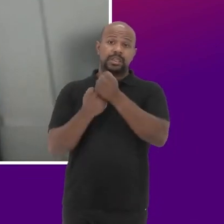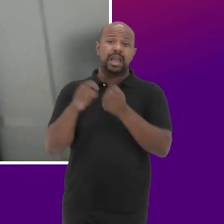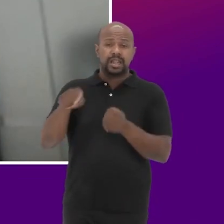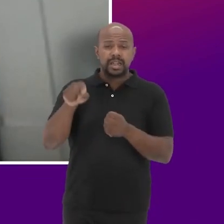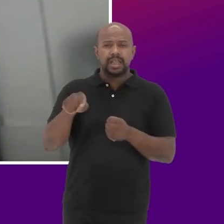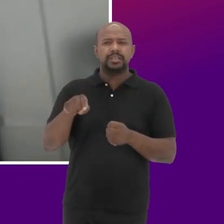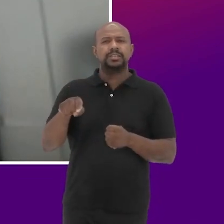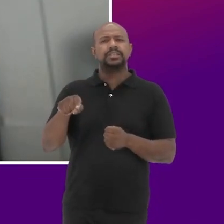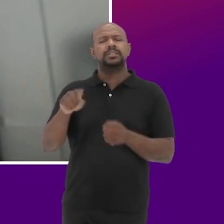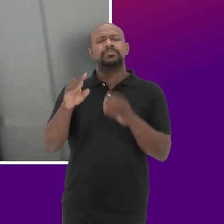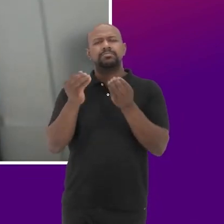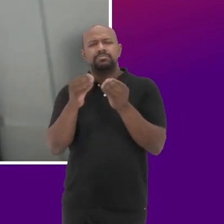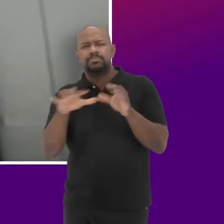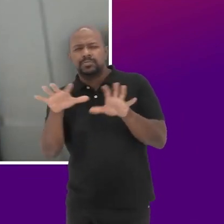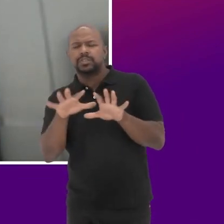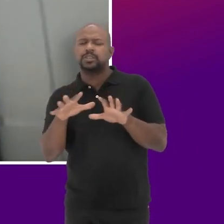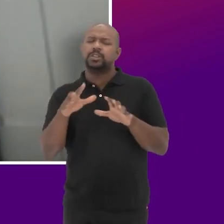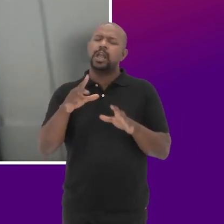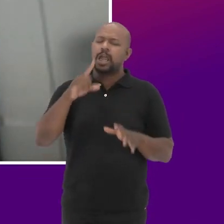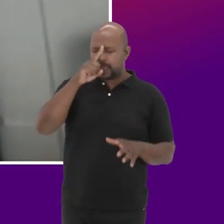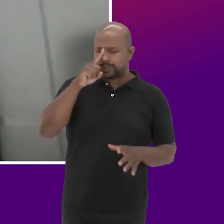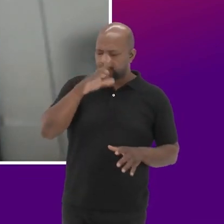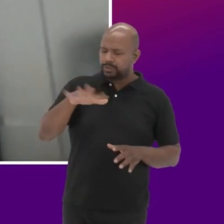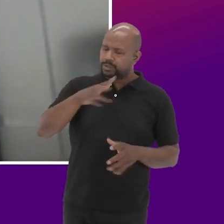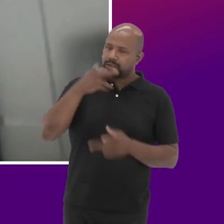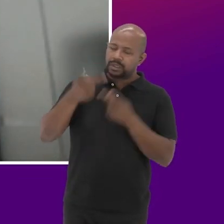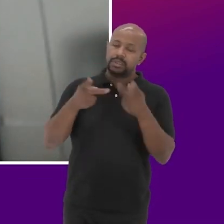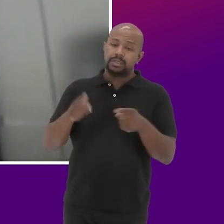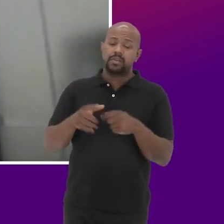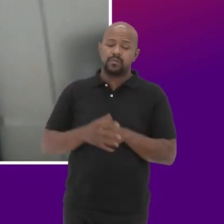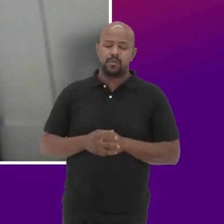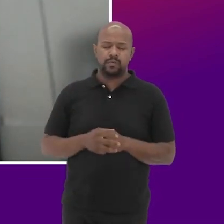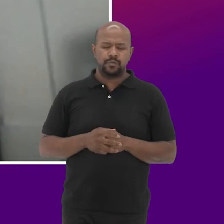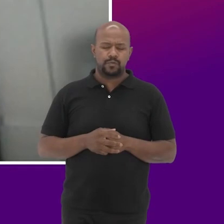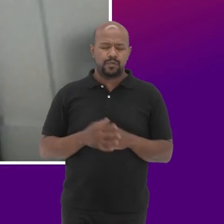auxiliar nesse desmonte, dizer assim,